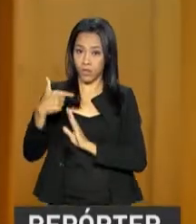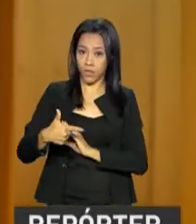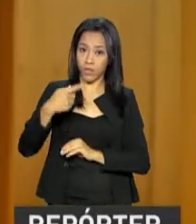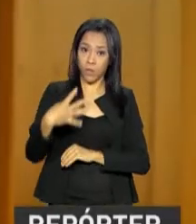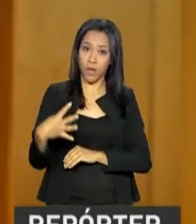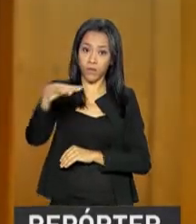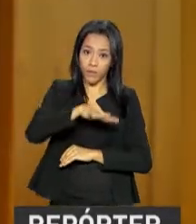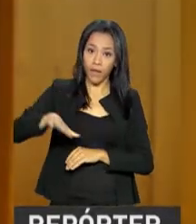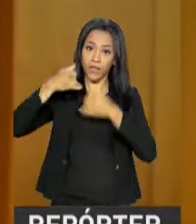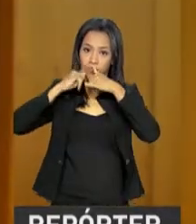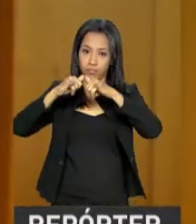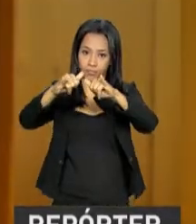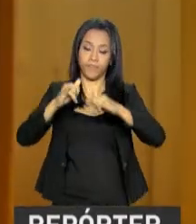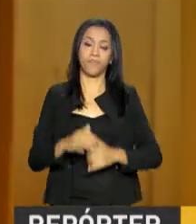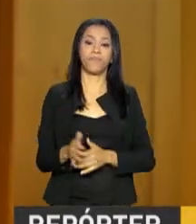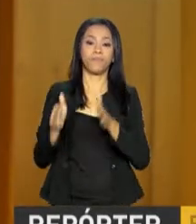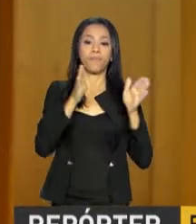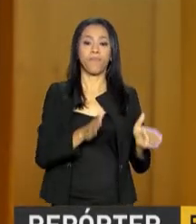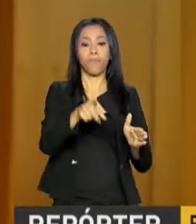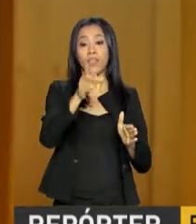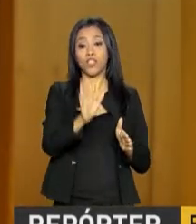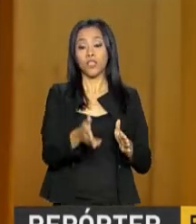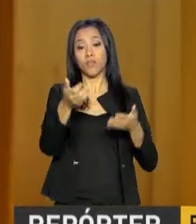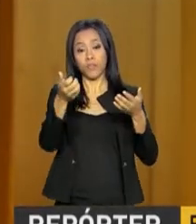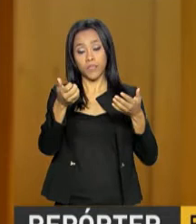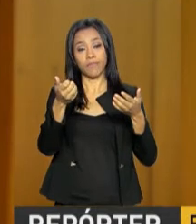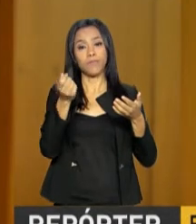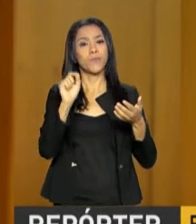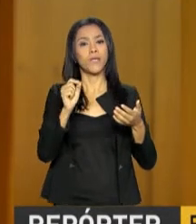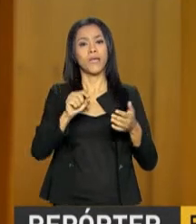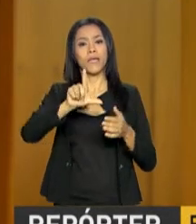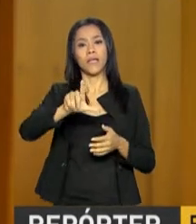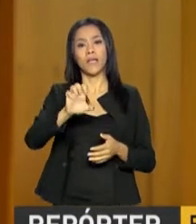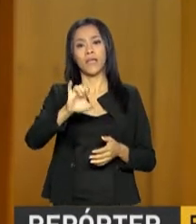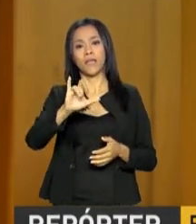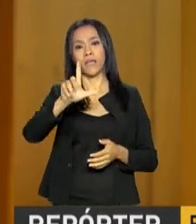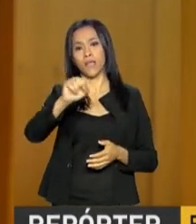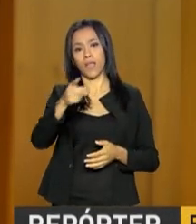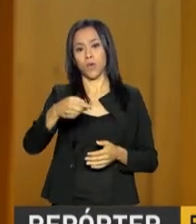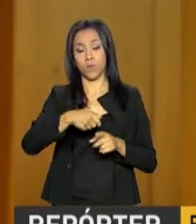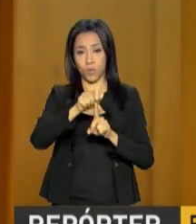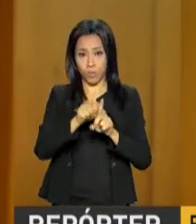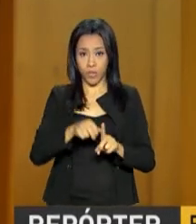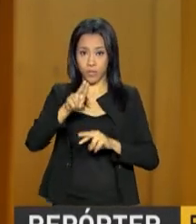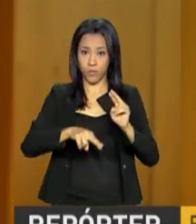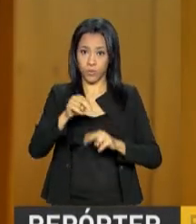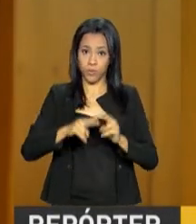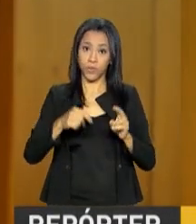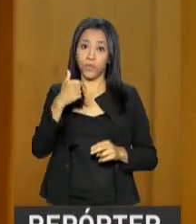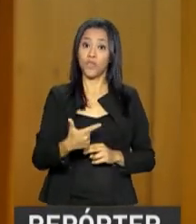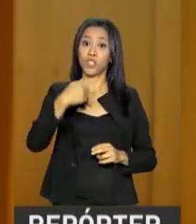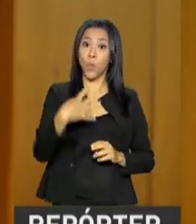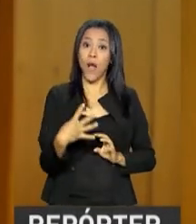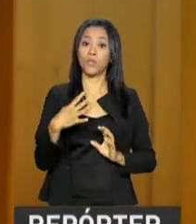autorizada a inclusão do leilão que nós vamos fazer o mês de junho de 2014 ótimo em transição se